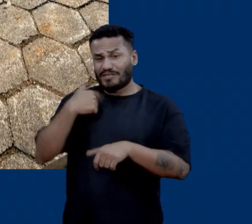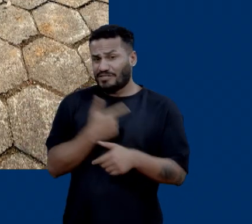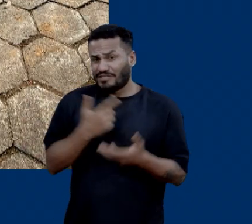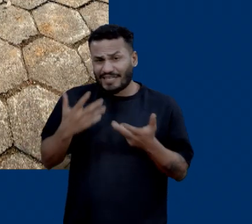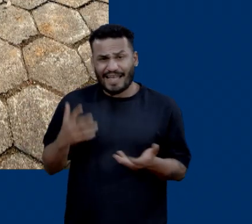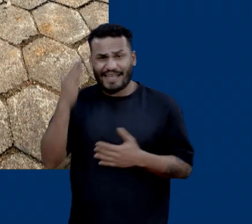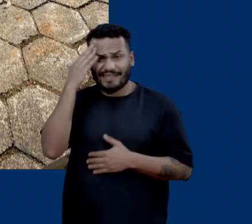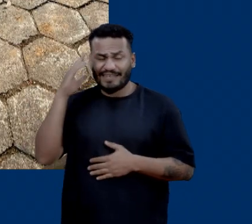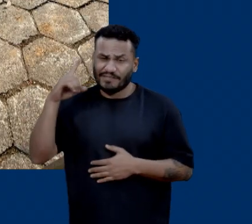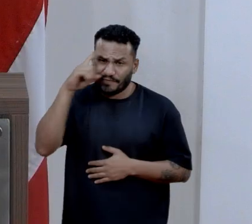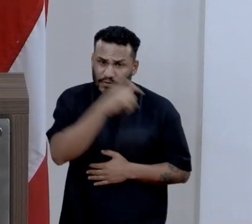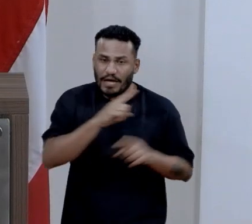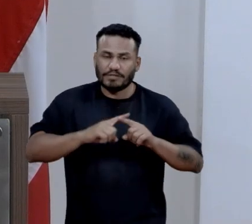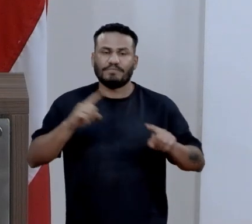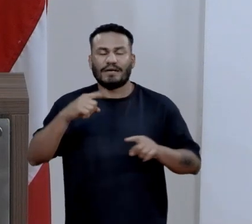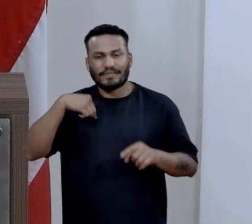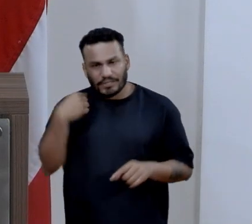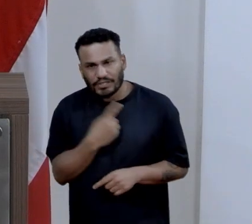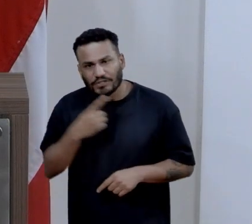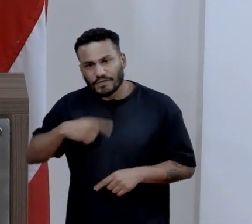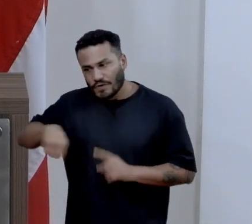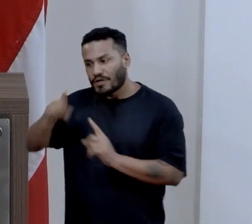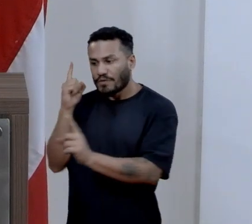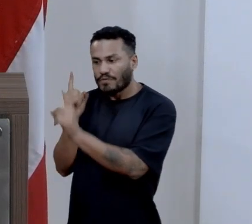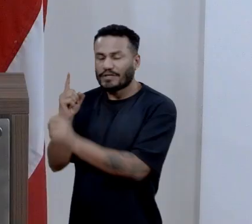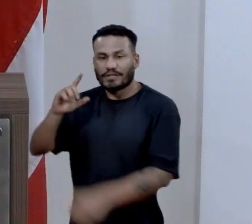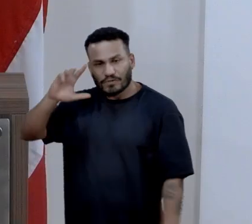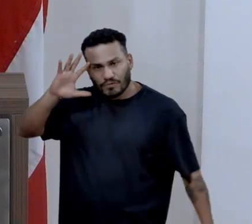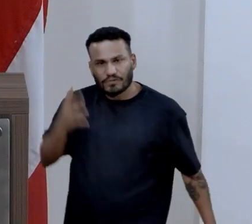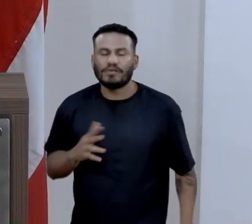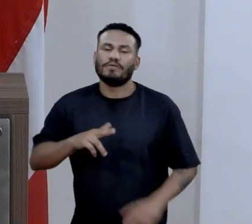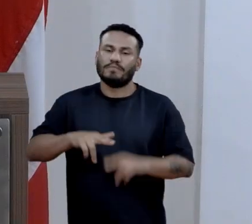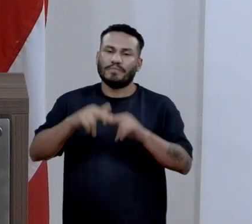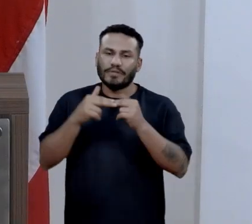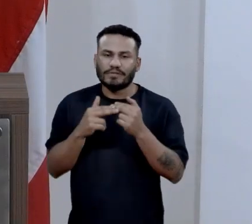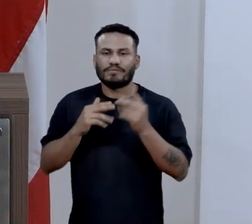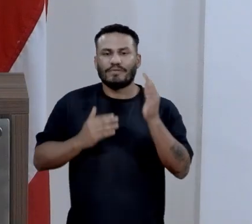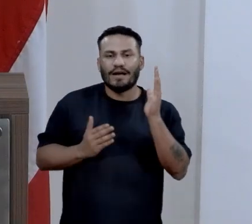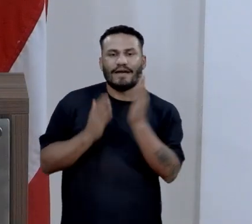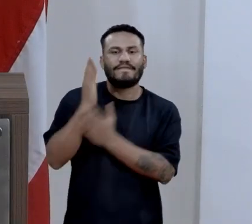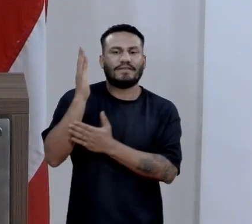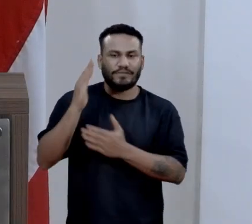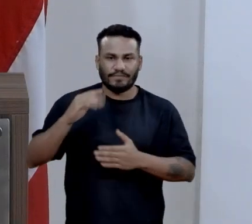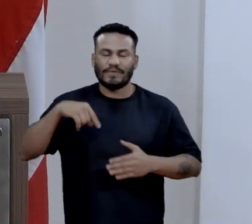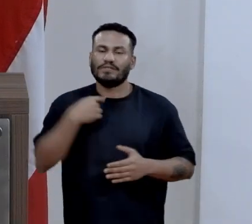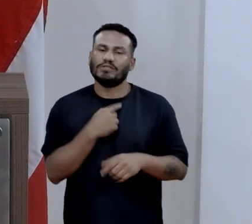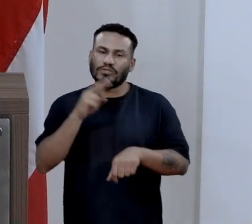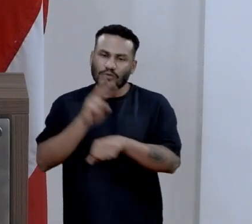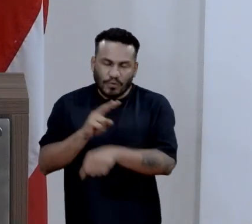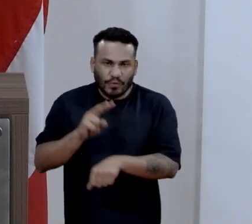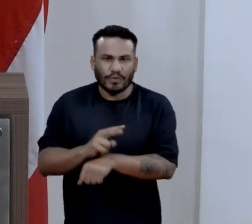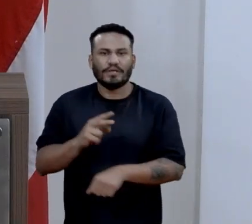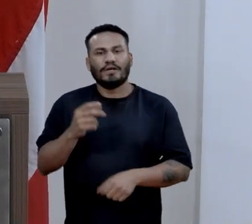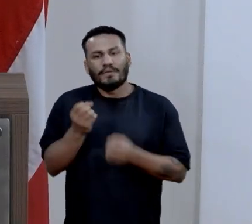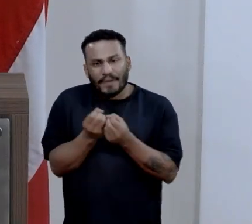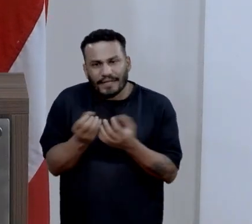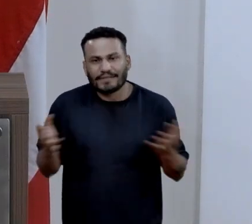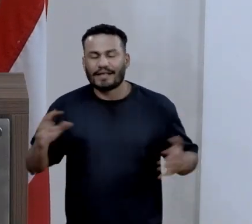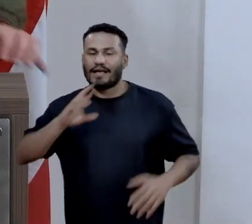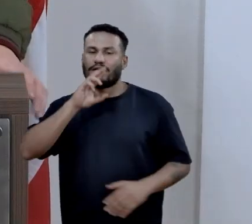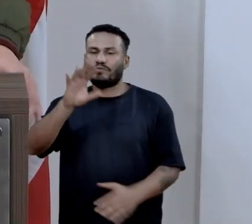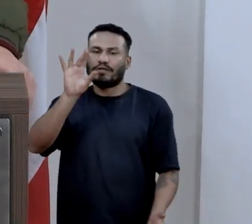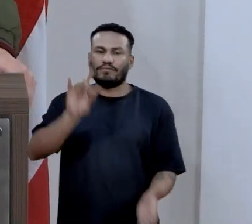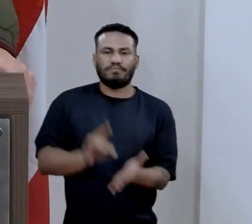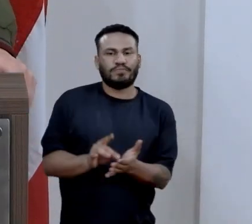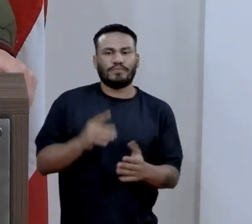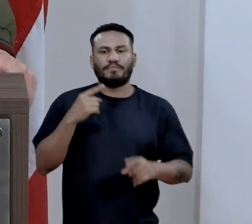entende as dificuldades, mas a gente foi atrás das soluções. E estão os avanços aqui, então a gente cuida também para que a gente possa entregar resultados